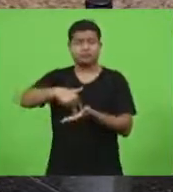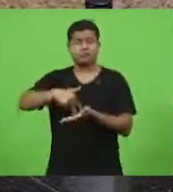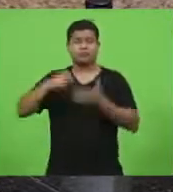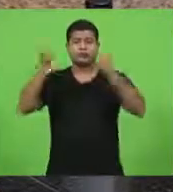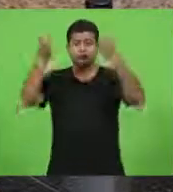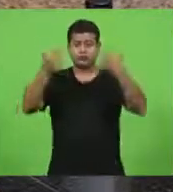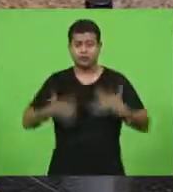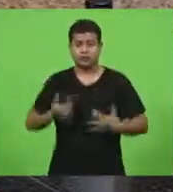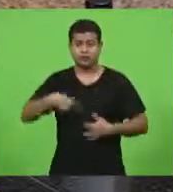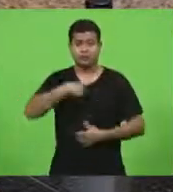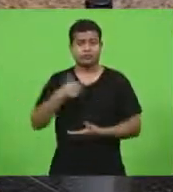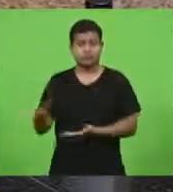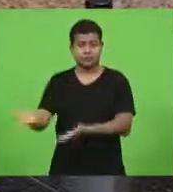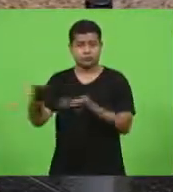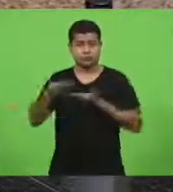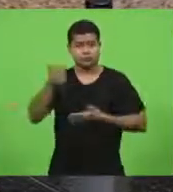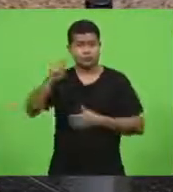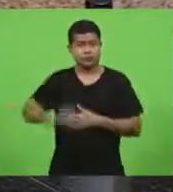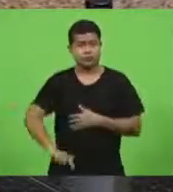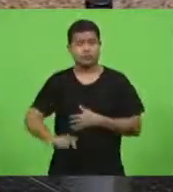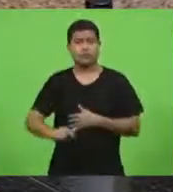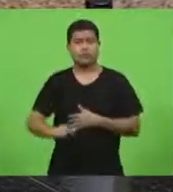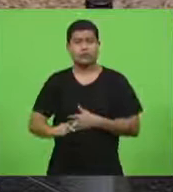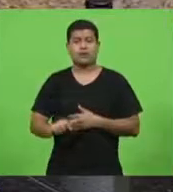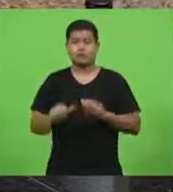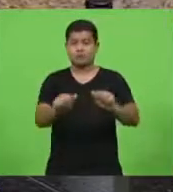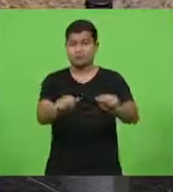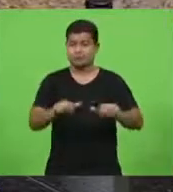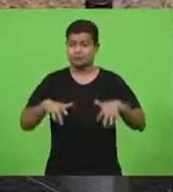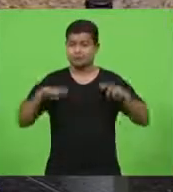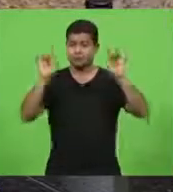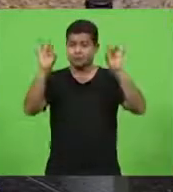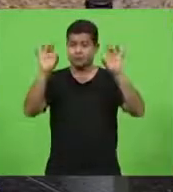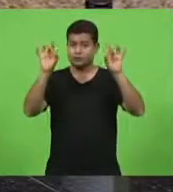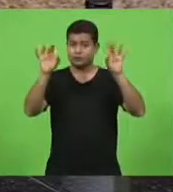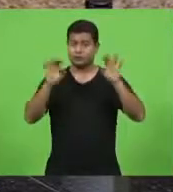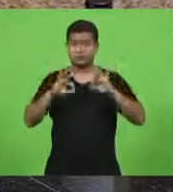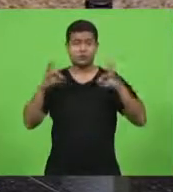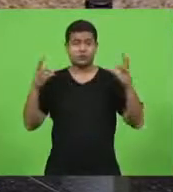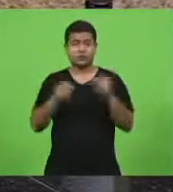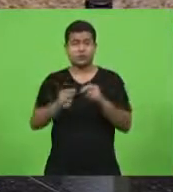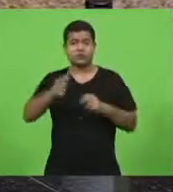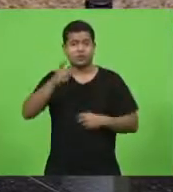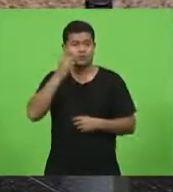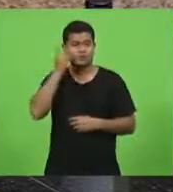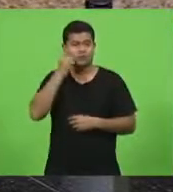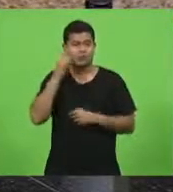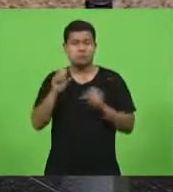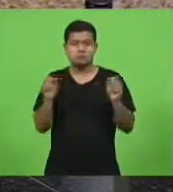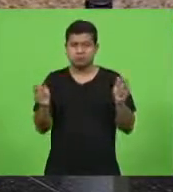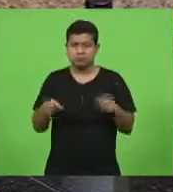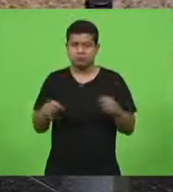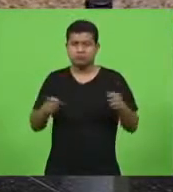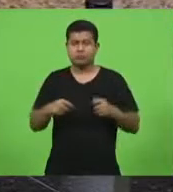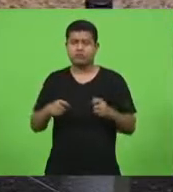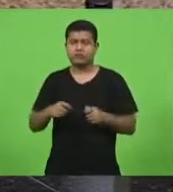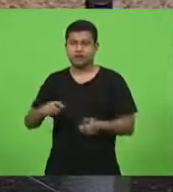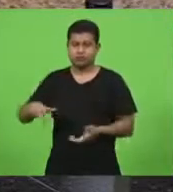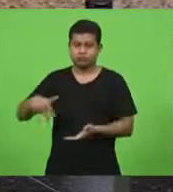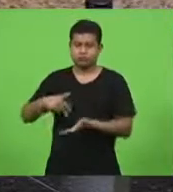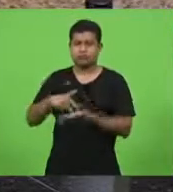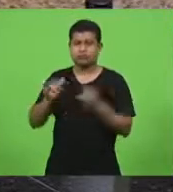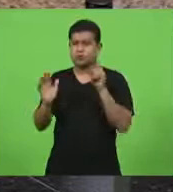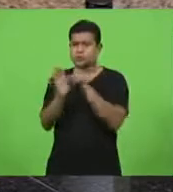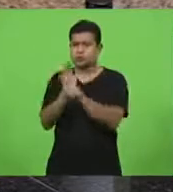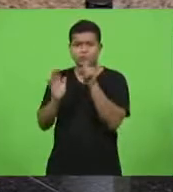o convite para que ele possa vir aqui numa sessão especial. Assim, todos os deputados terão a oportunidade de fazer seus questionamentos. Afinal